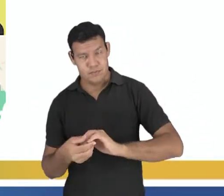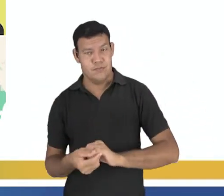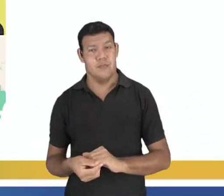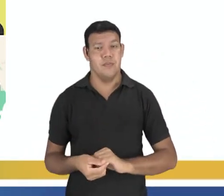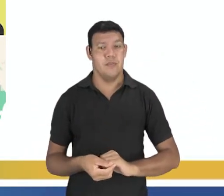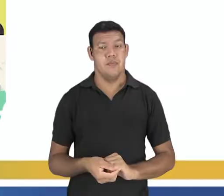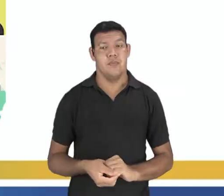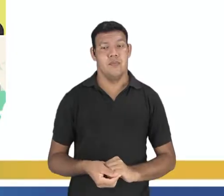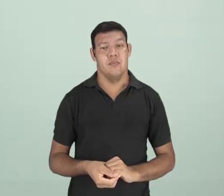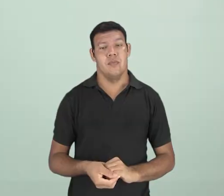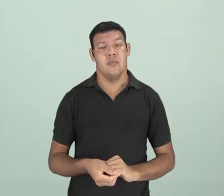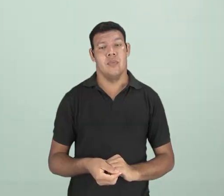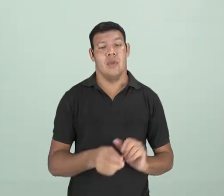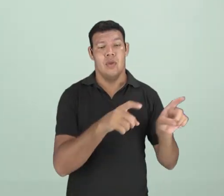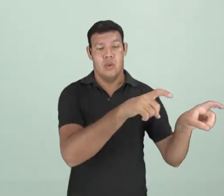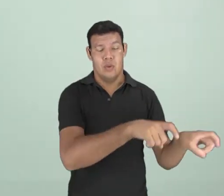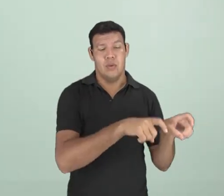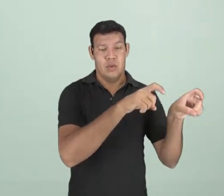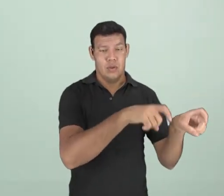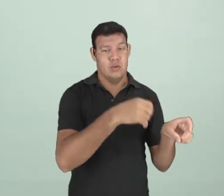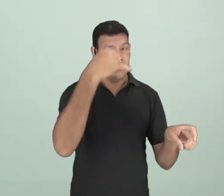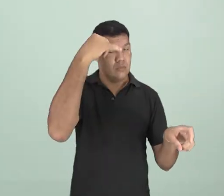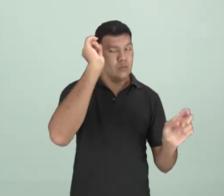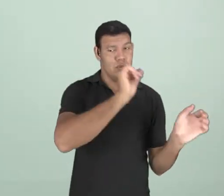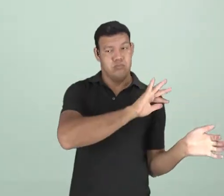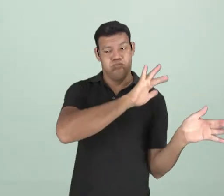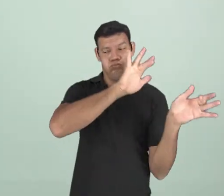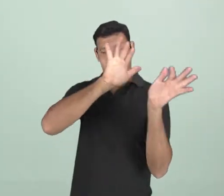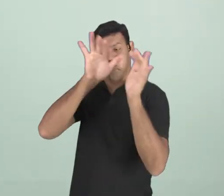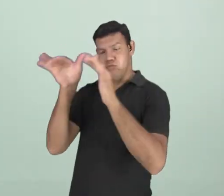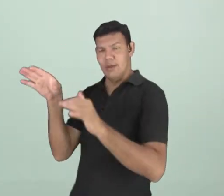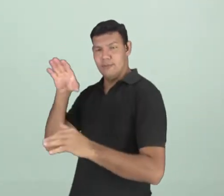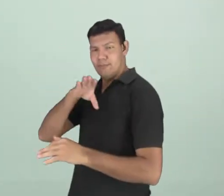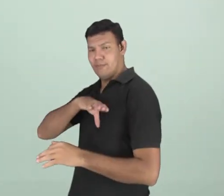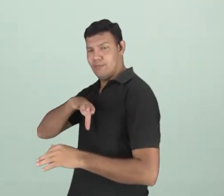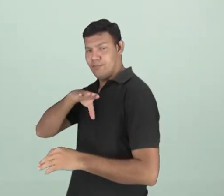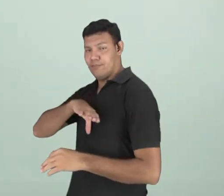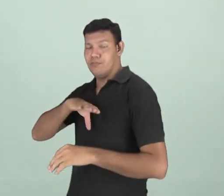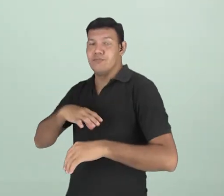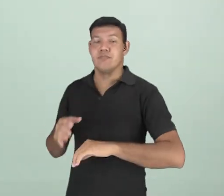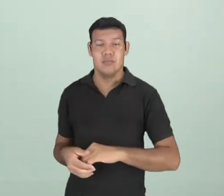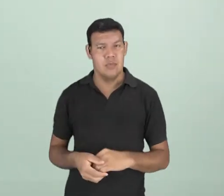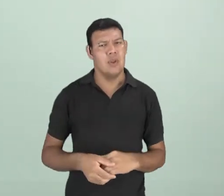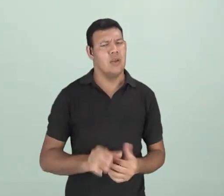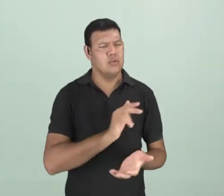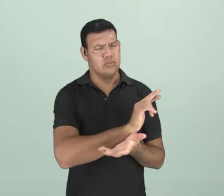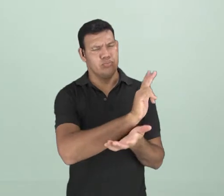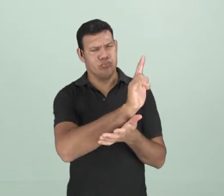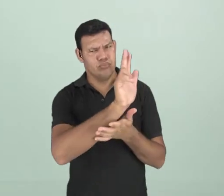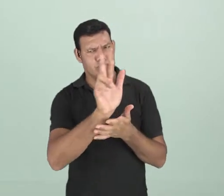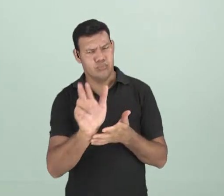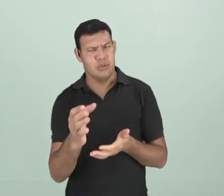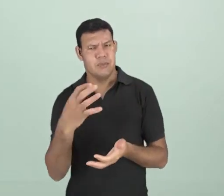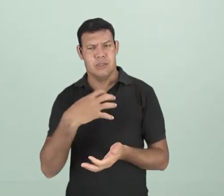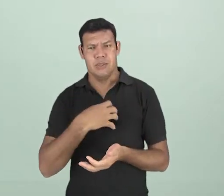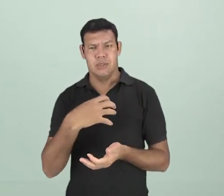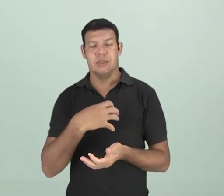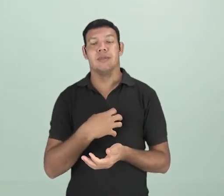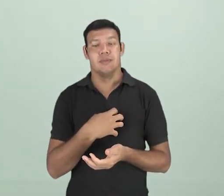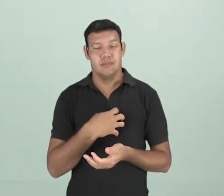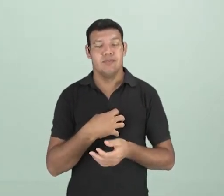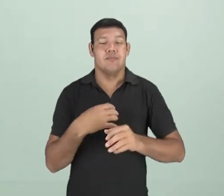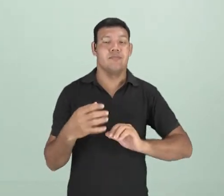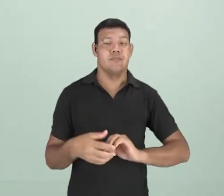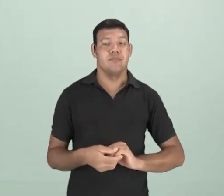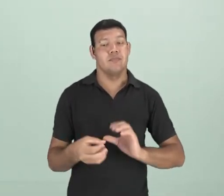específicos como o êxodo rural. Então, essas migrações elas podem acontecer dos mais diversos e dos mais